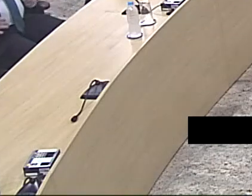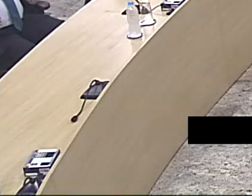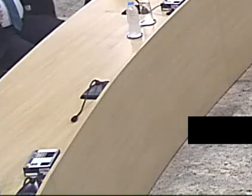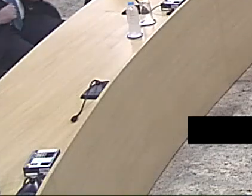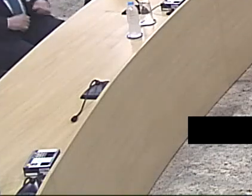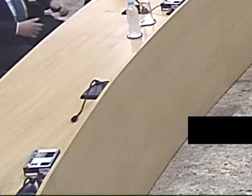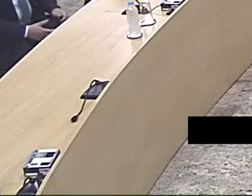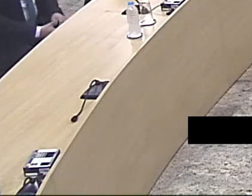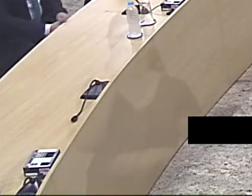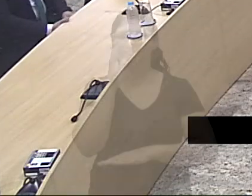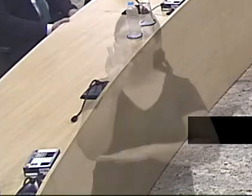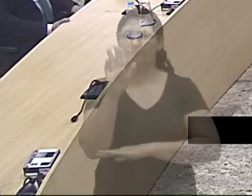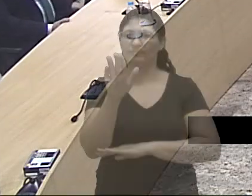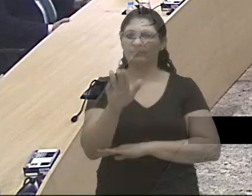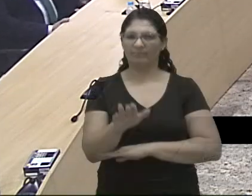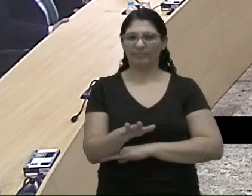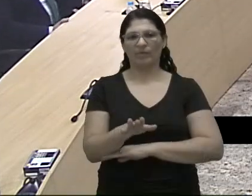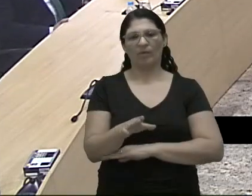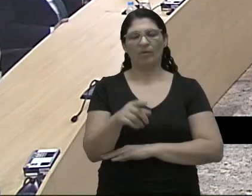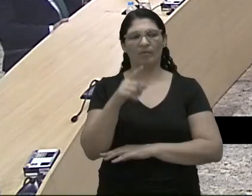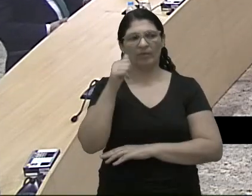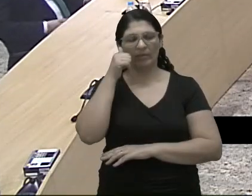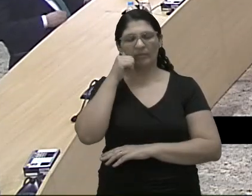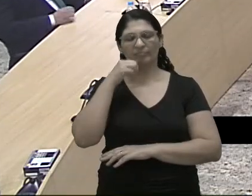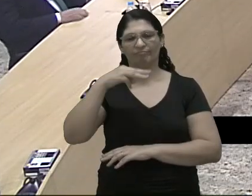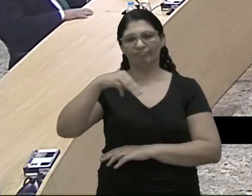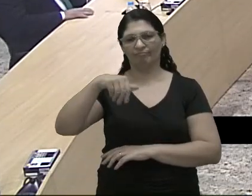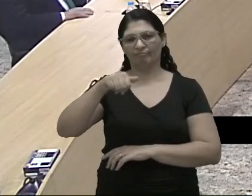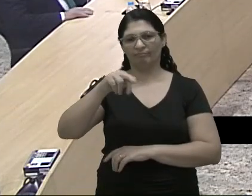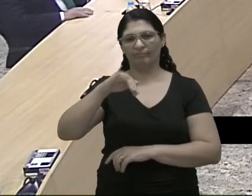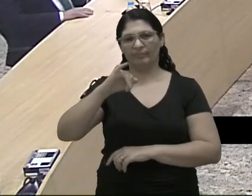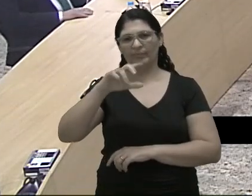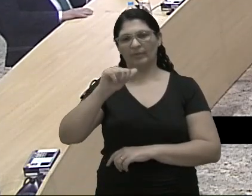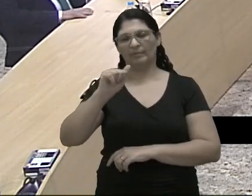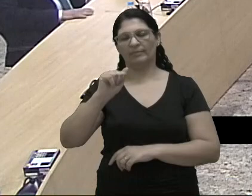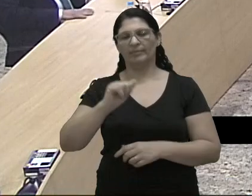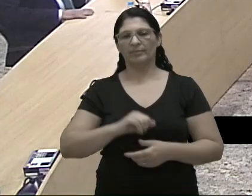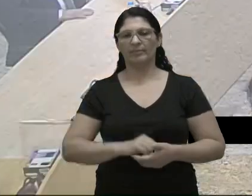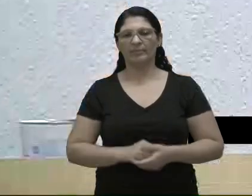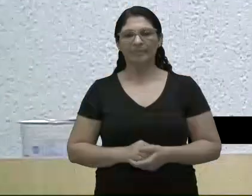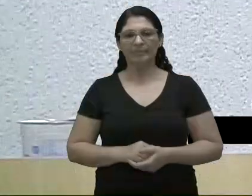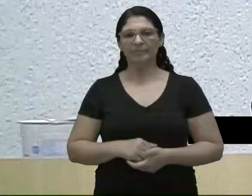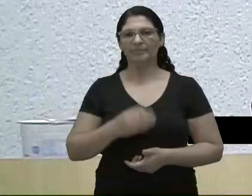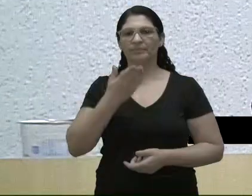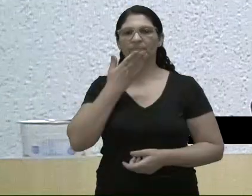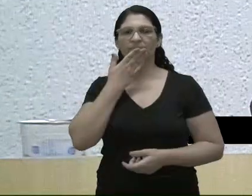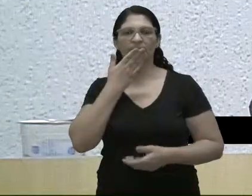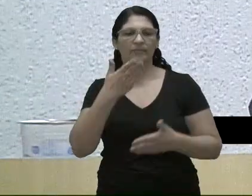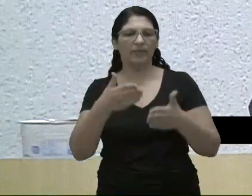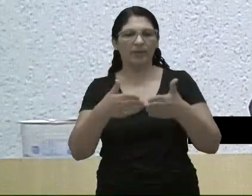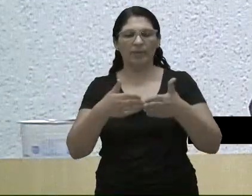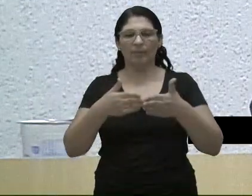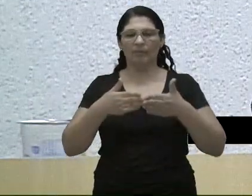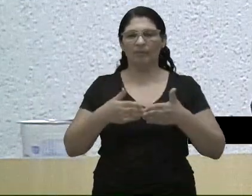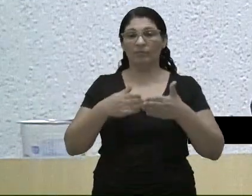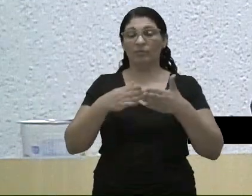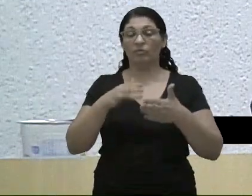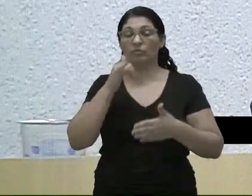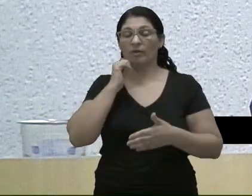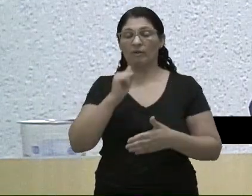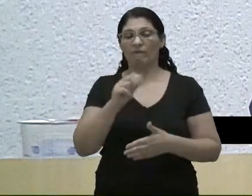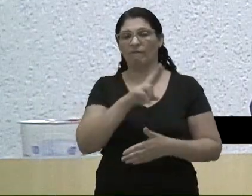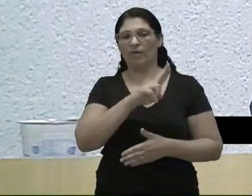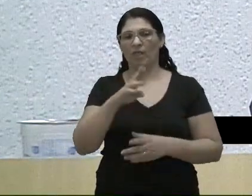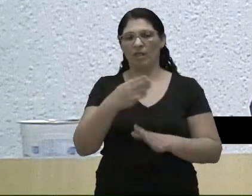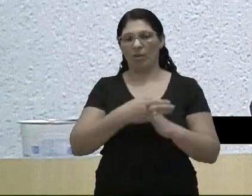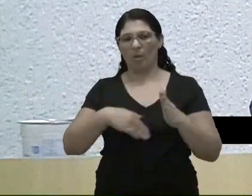Boa tarde, senhora Maria Helena. Boa tarde a todos. Peço por gentileza que a senhora informe nome completo e local